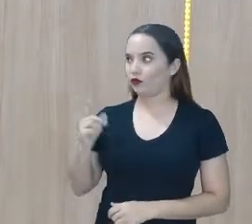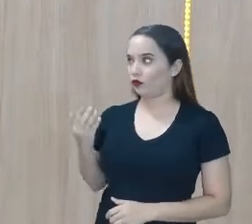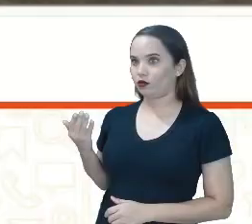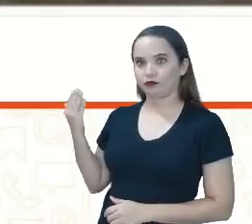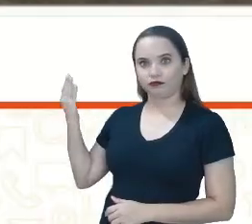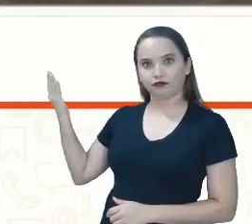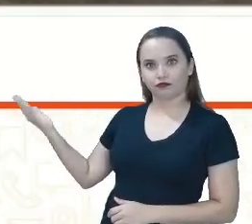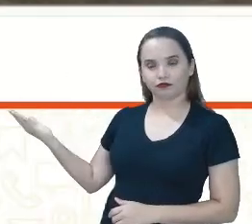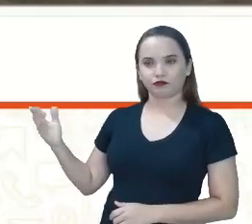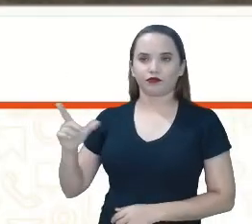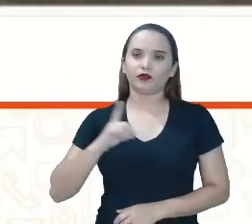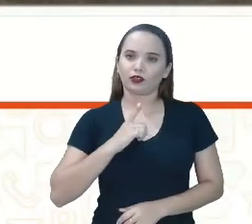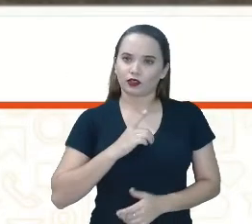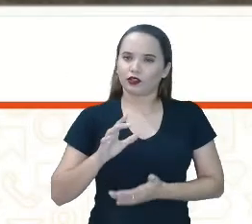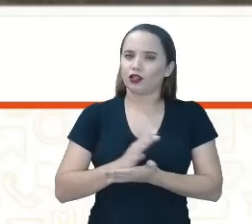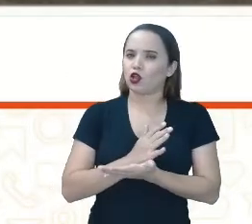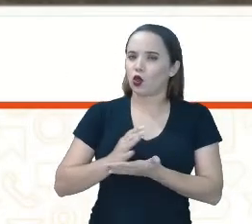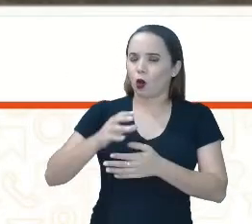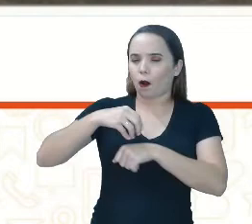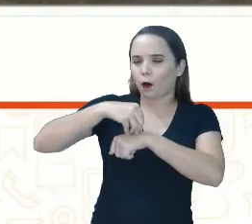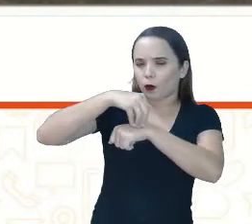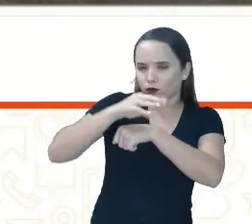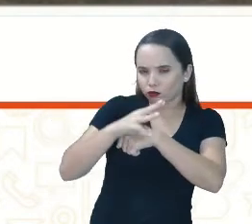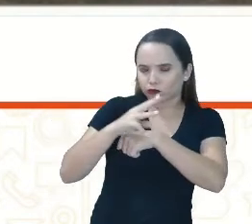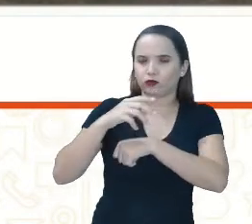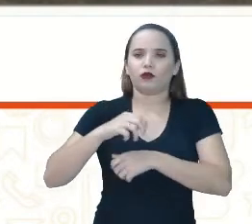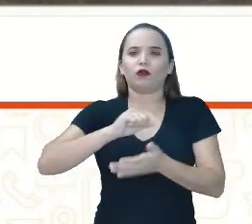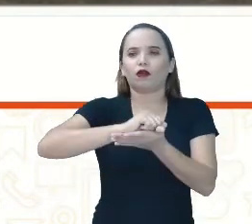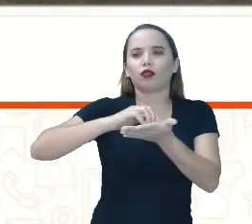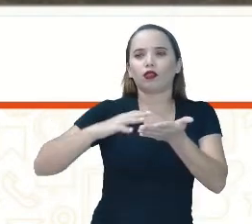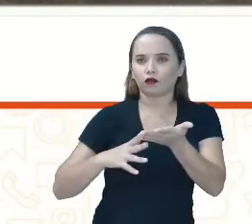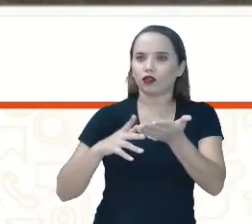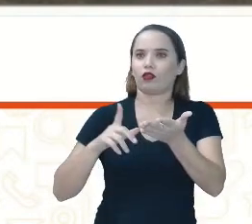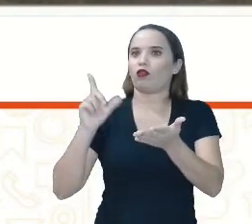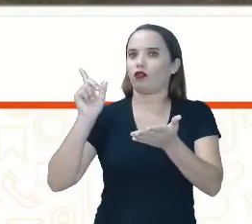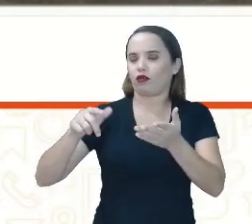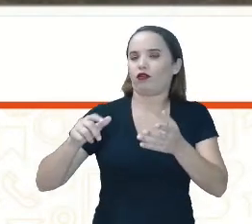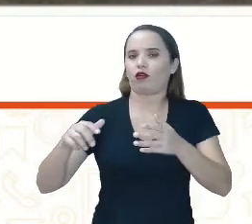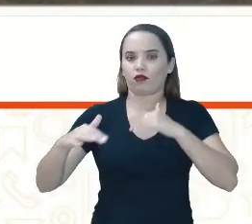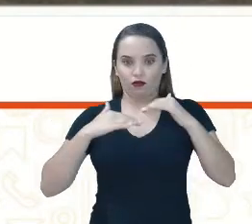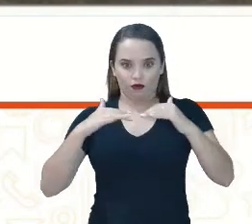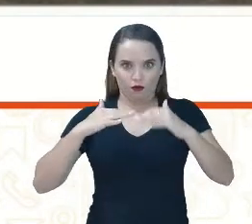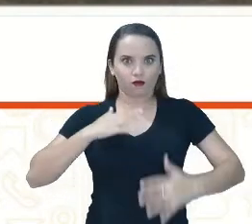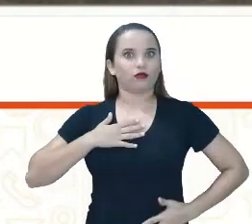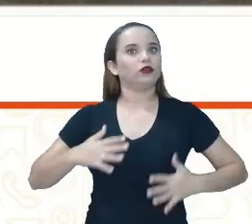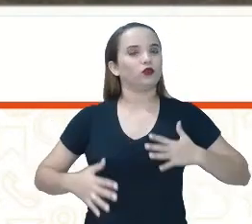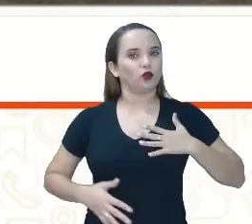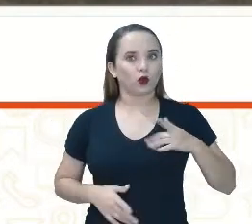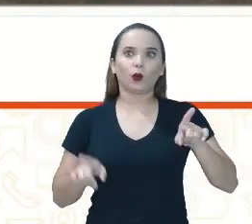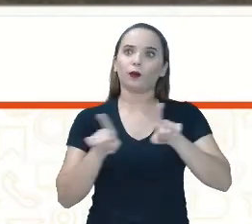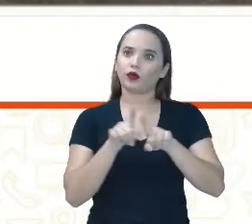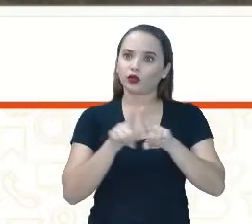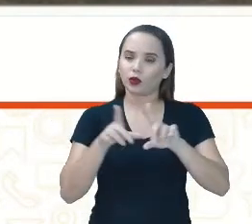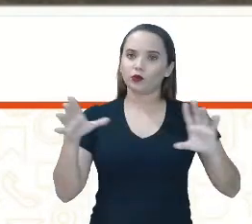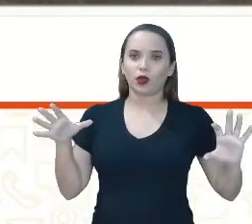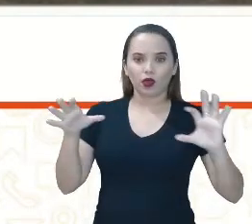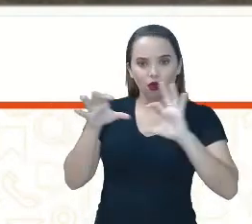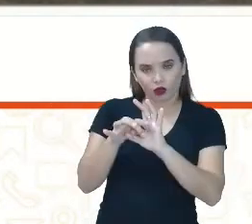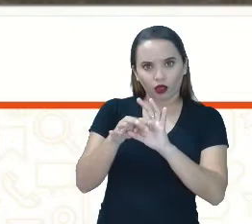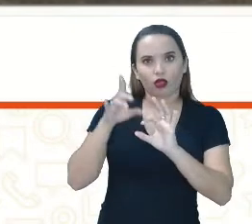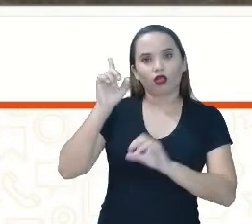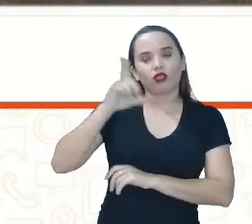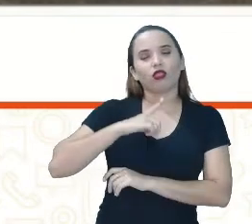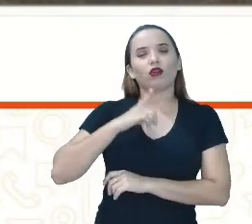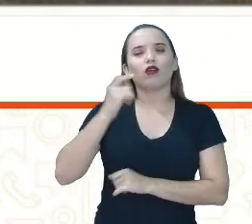algumas sugestões, percebam que a gente tem atividades que movimentam o corpo e atreladas a isso a gente trouxe